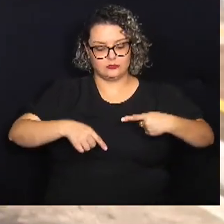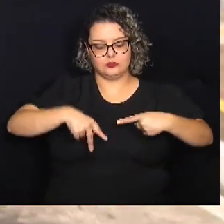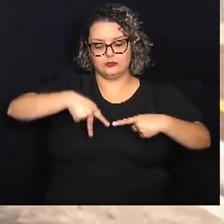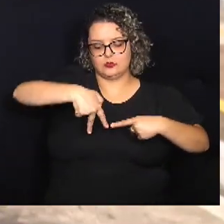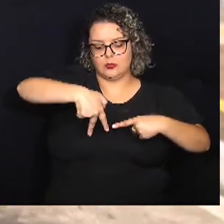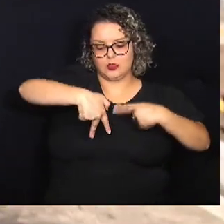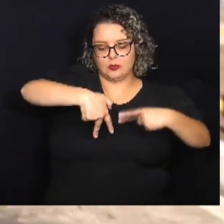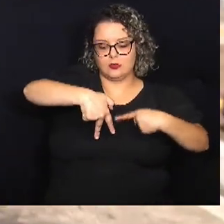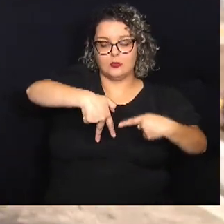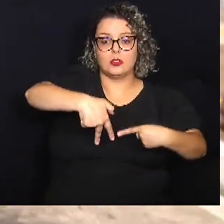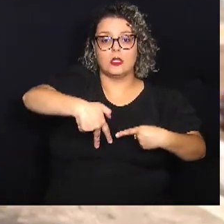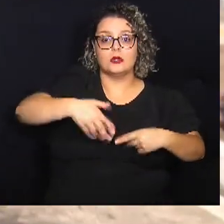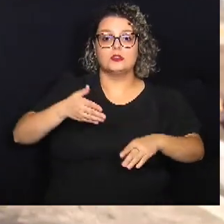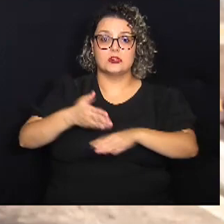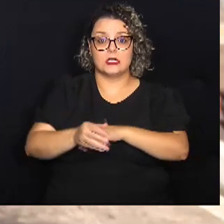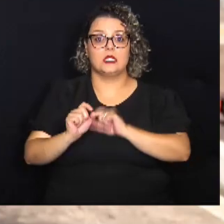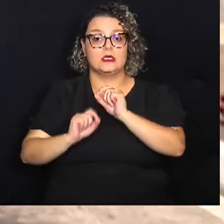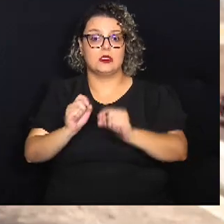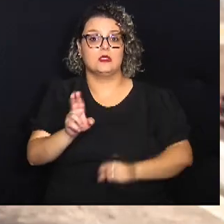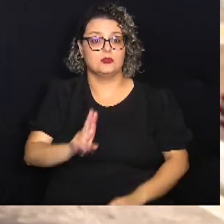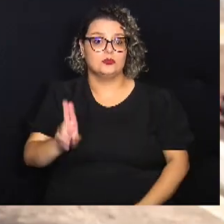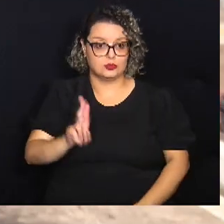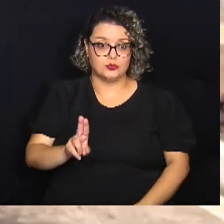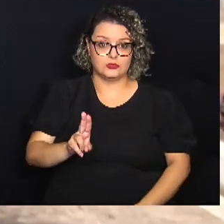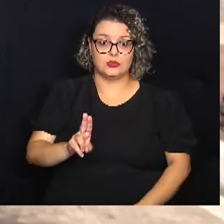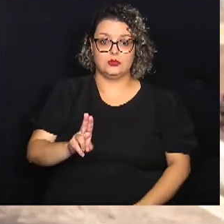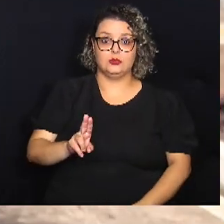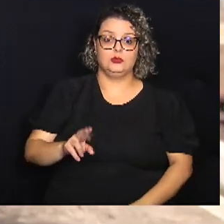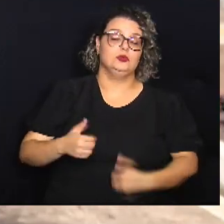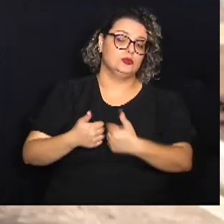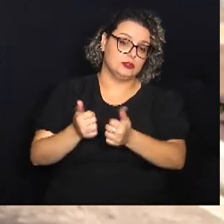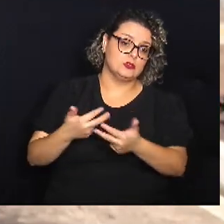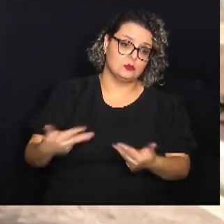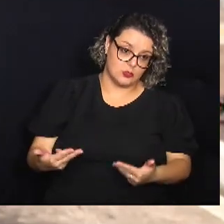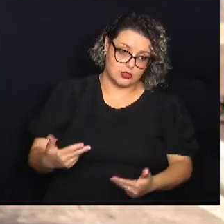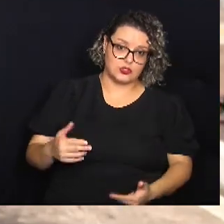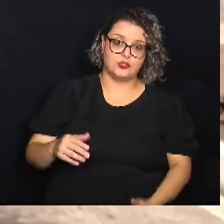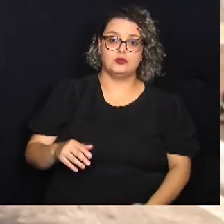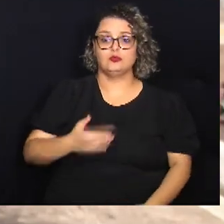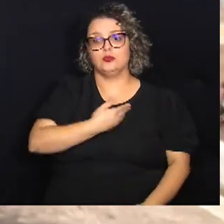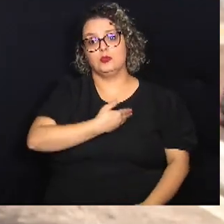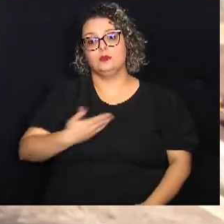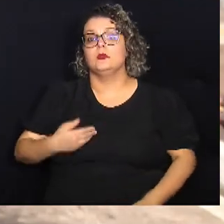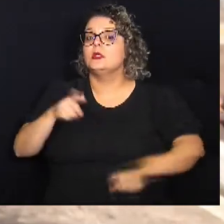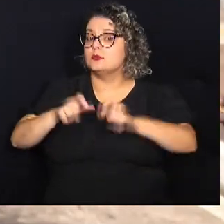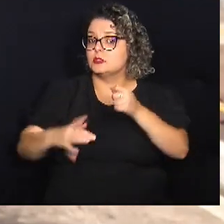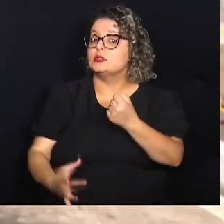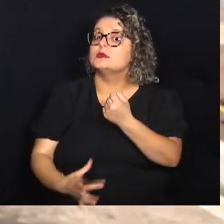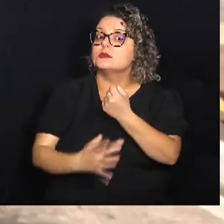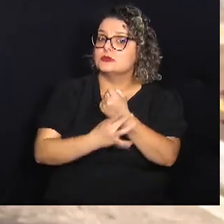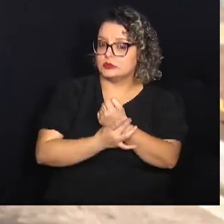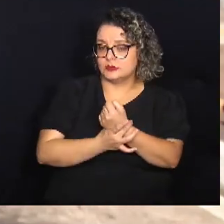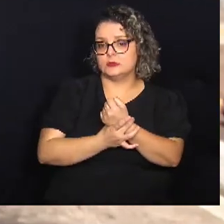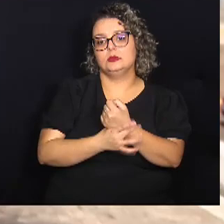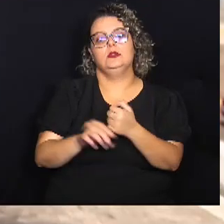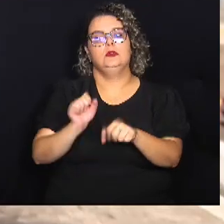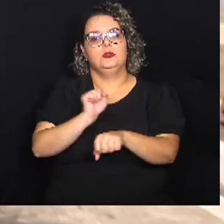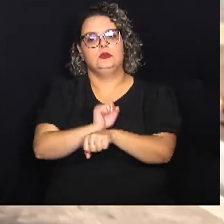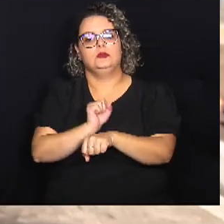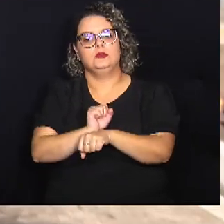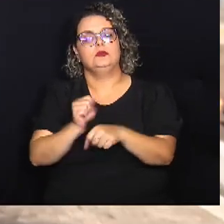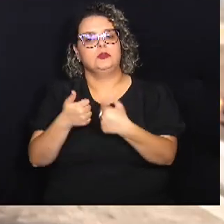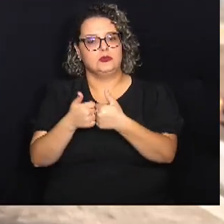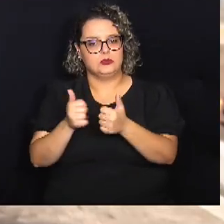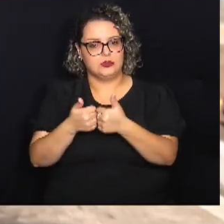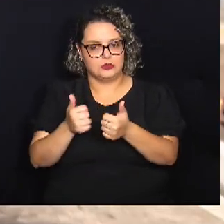vai entrar aqui quem utiliza o transporte público, para que as pessoas tenham segurança durante a espera do seu